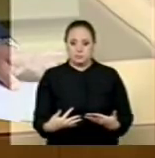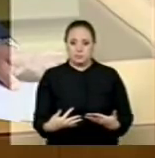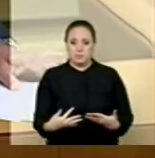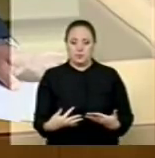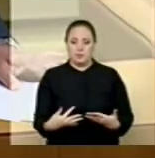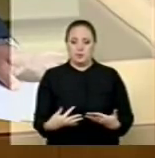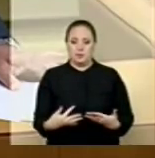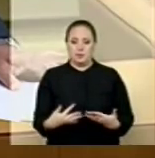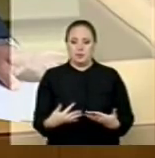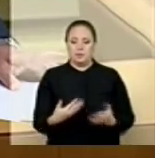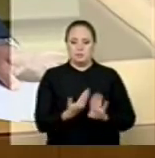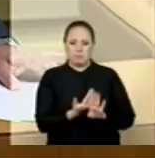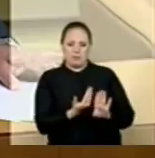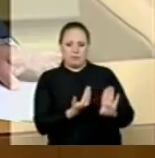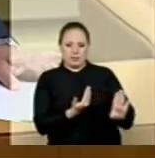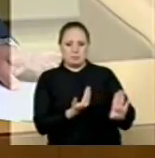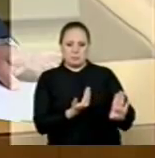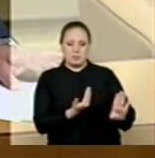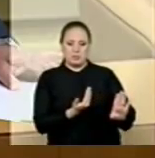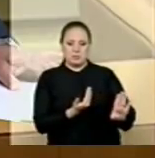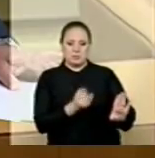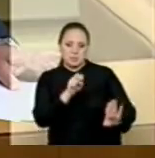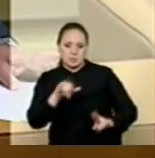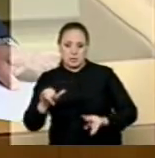o afastamento, afasta indiretamente a